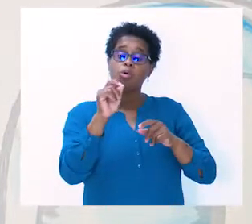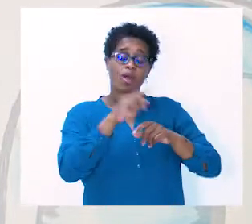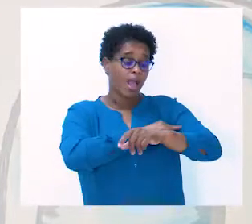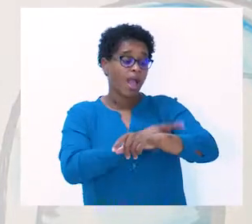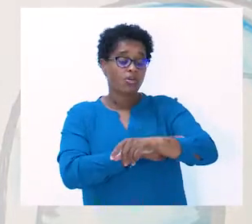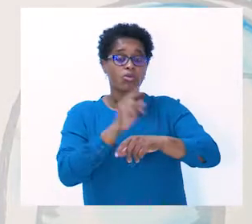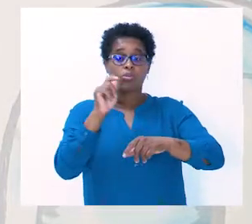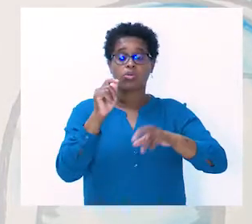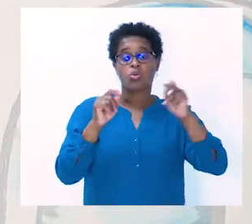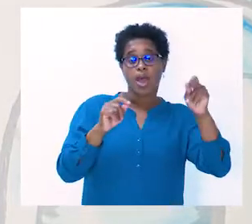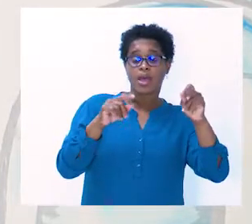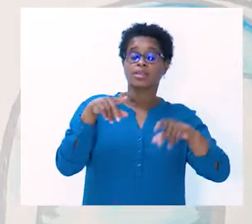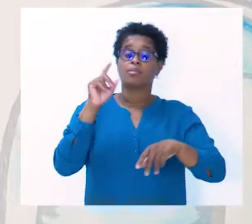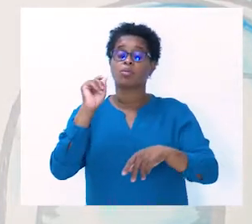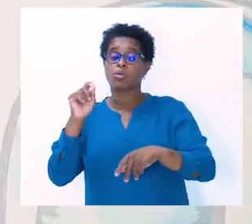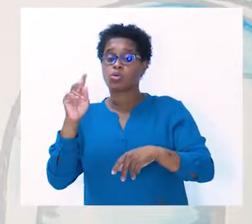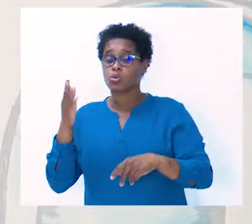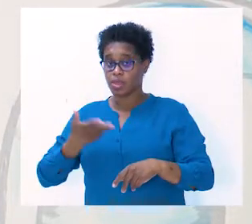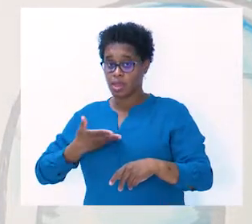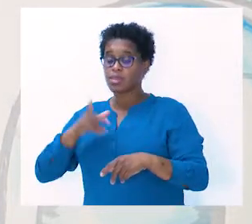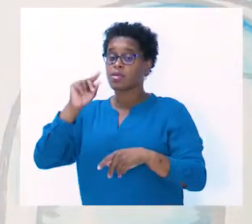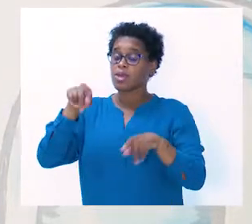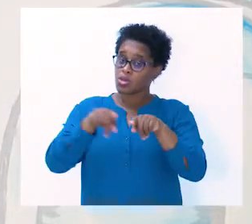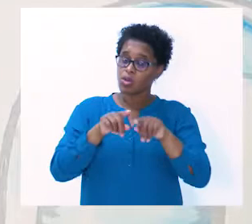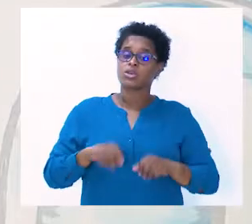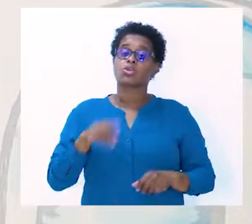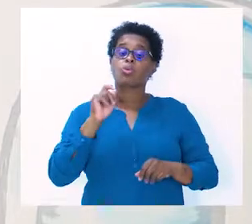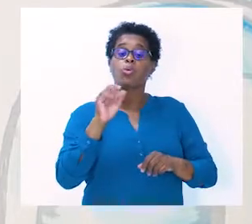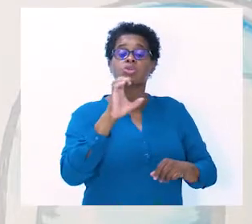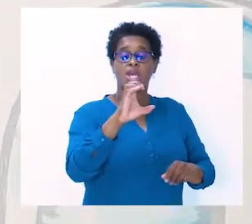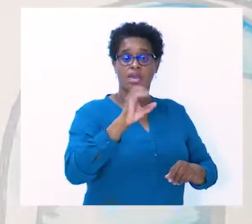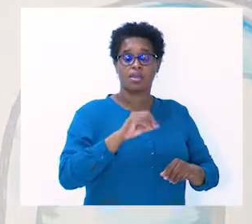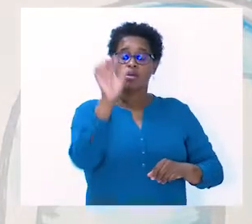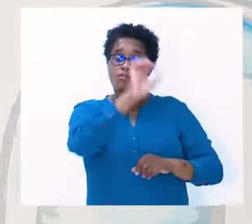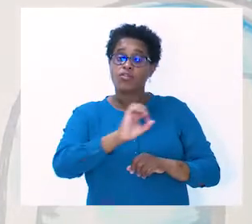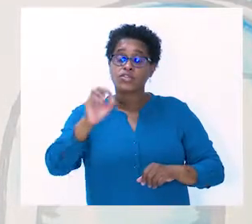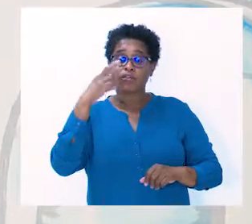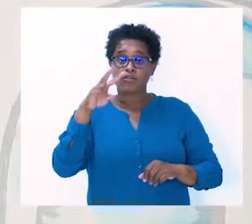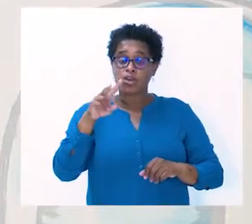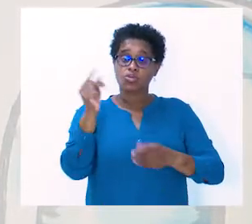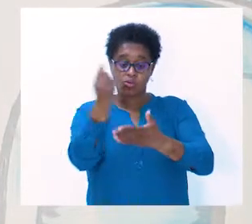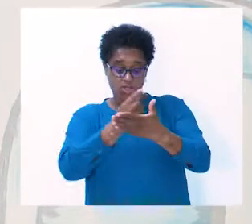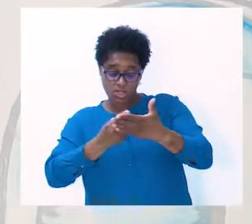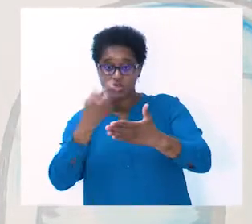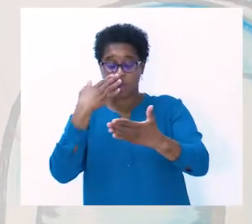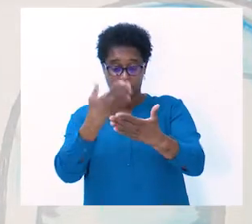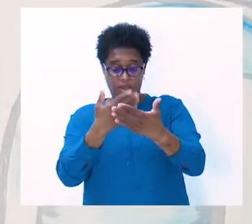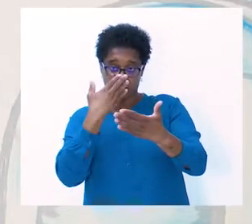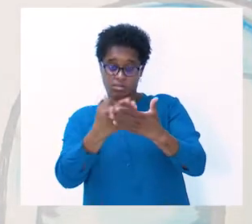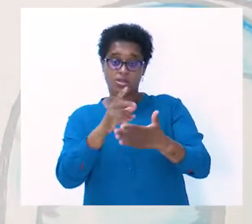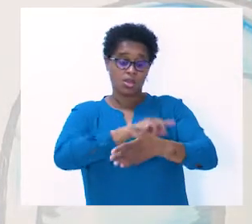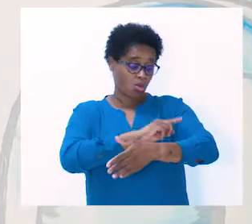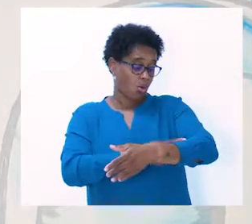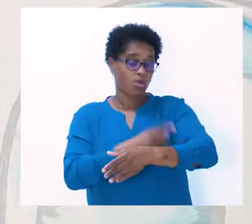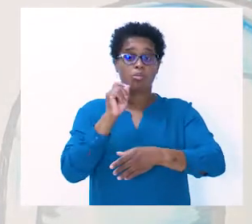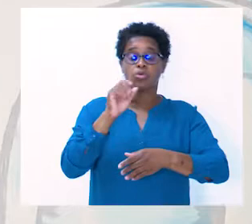A e ângulo no ponto D também são iguais. E no ponto C, vocês viram no desenho, vocês têm à frente, que o